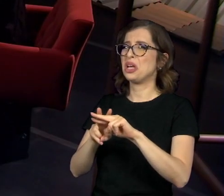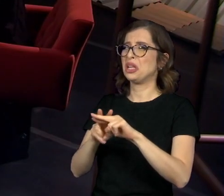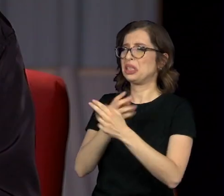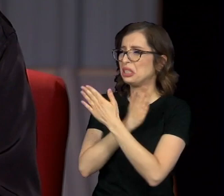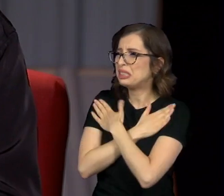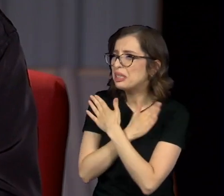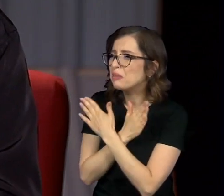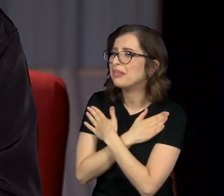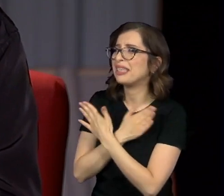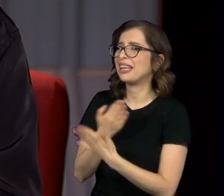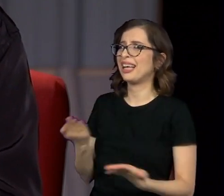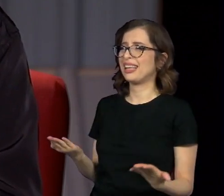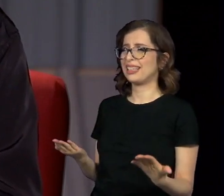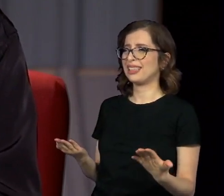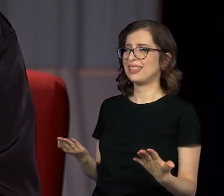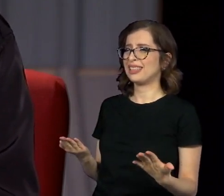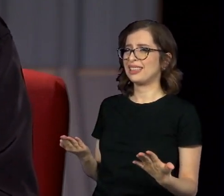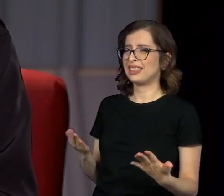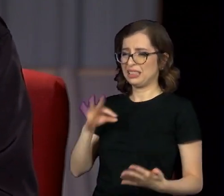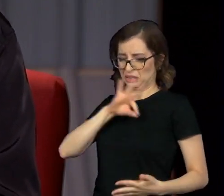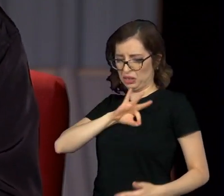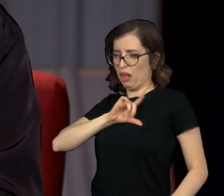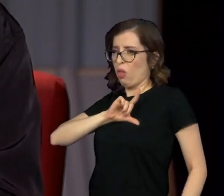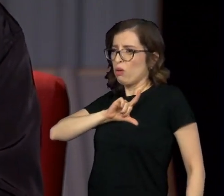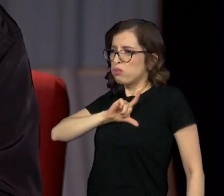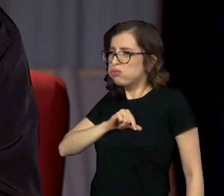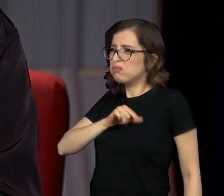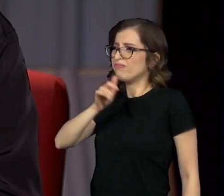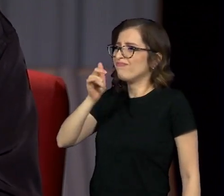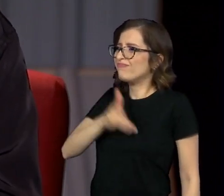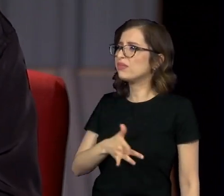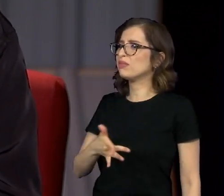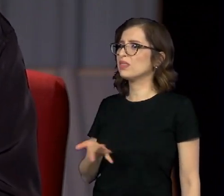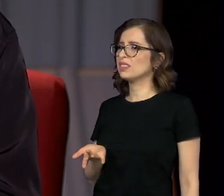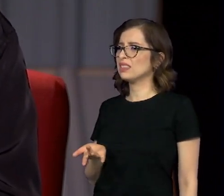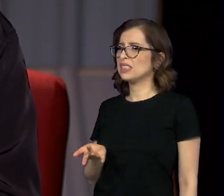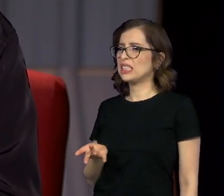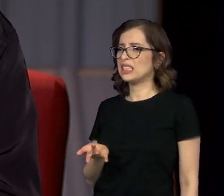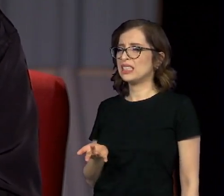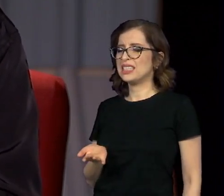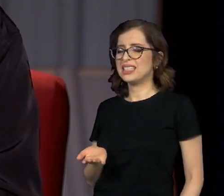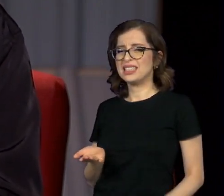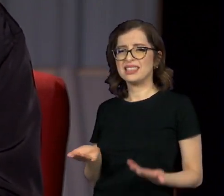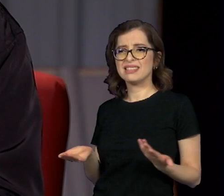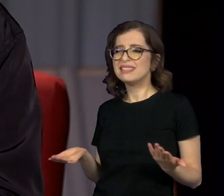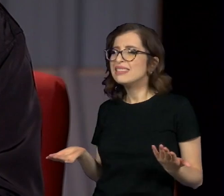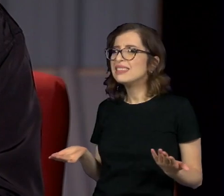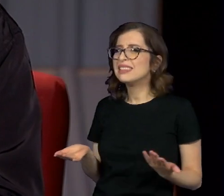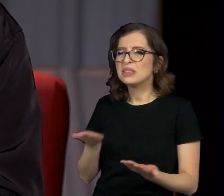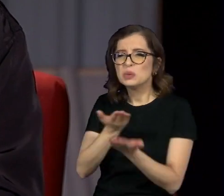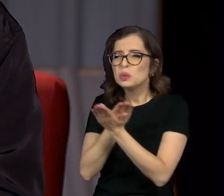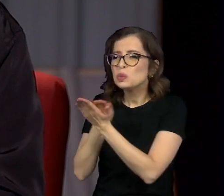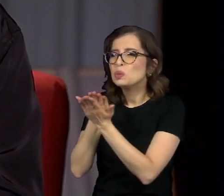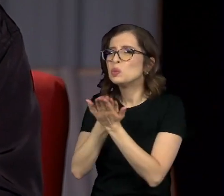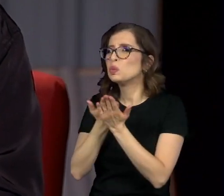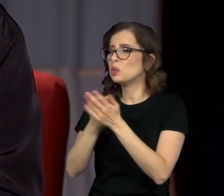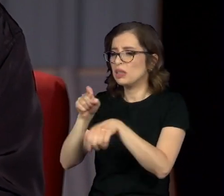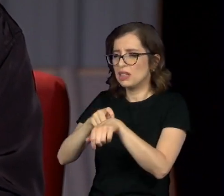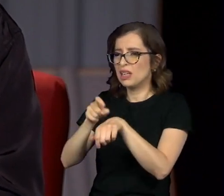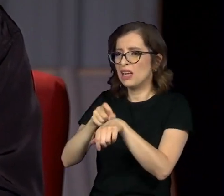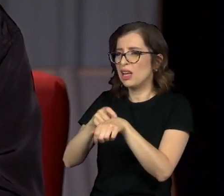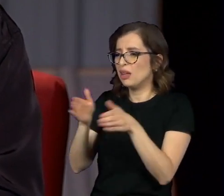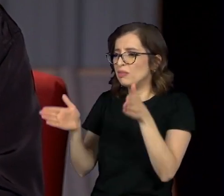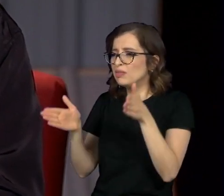quantidade, são os que recebem menores salários, são os que têm menos tempo de educação. Ou seja, isto não pode ser